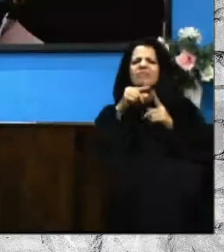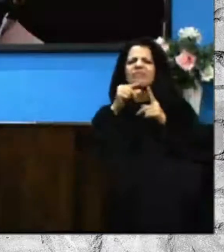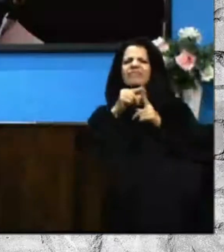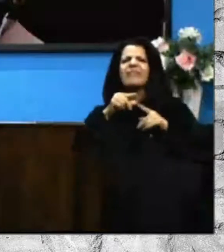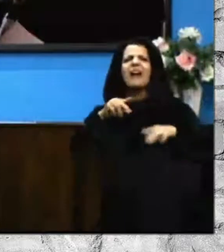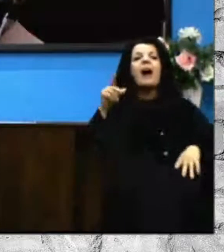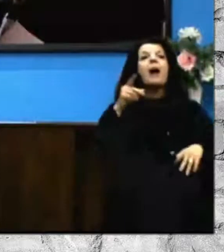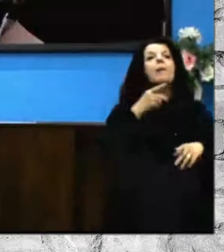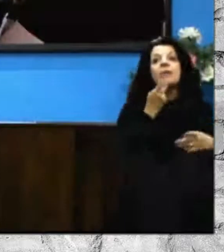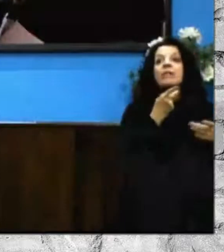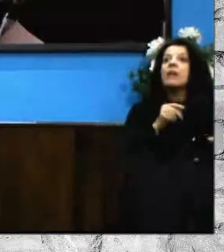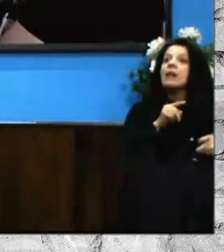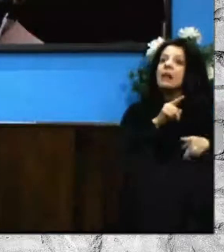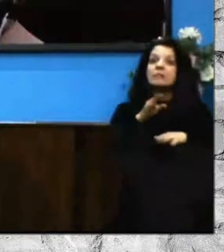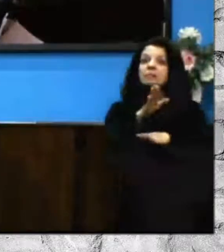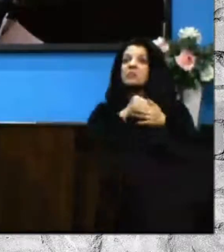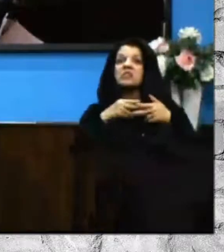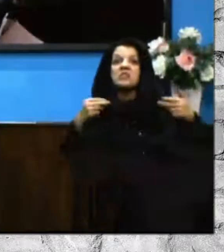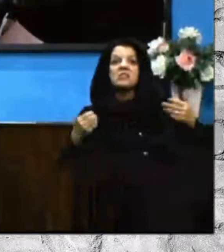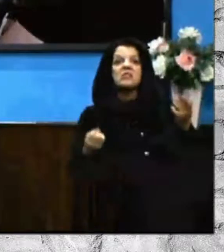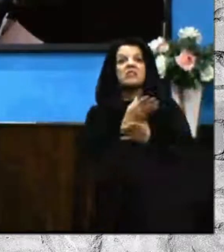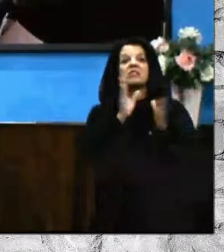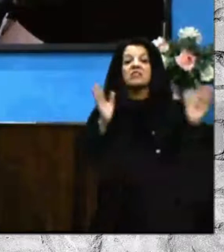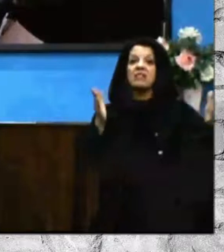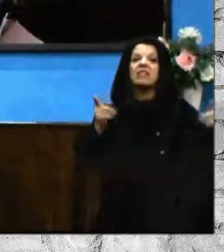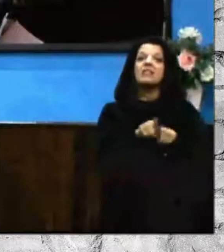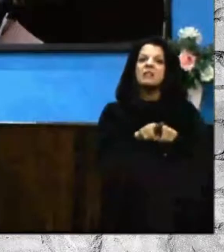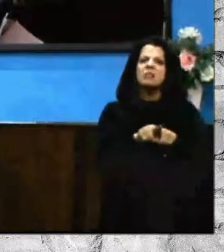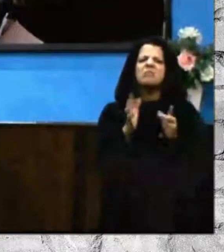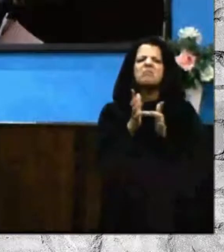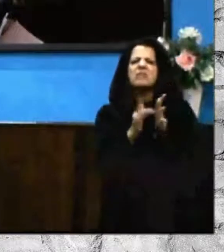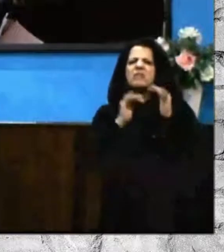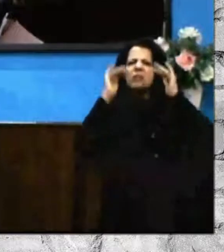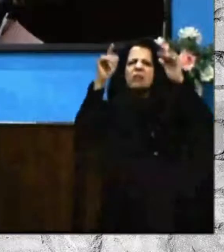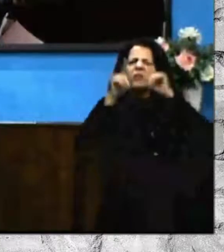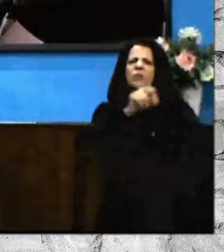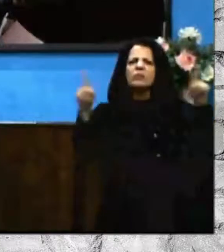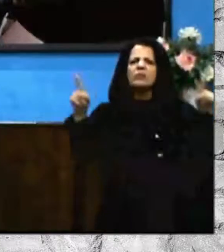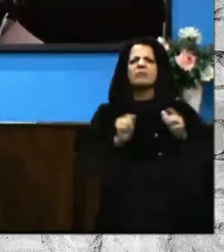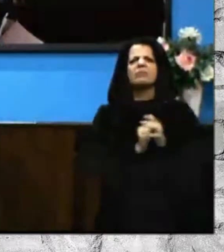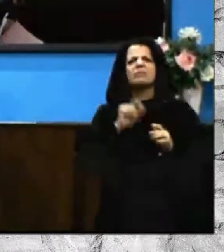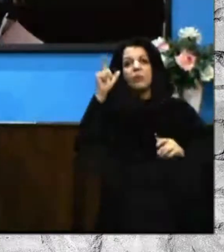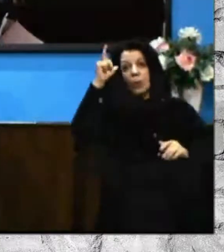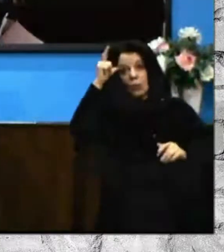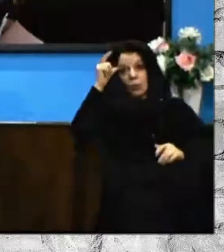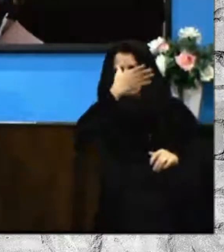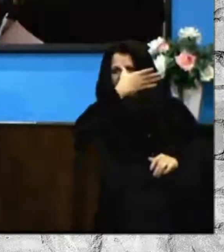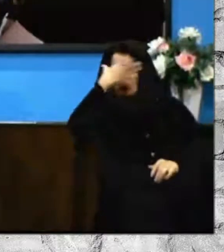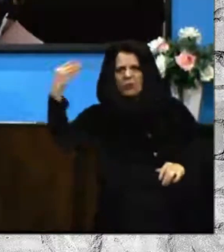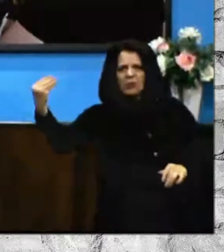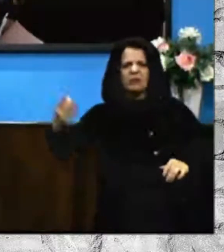acontecendo, inclusive. Jesus obedeceria ou não? O que o diabo